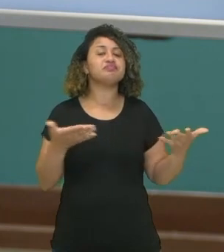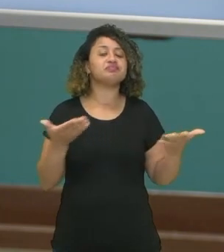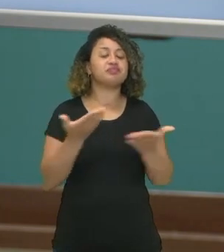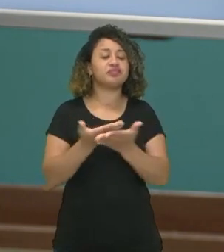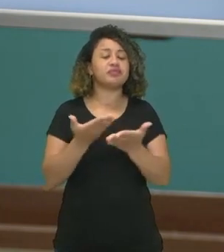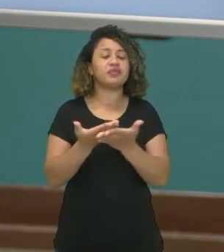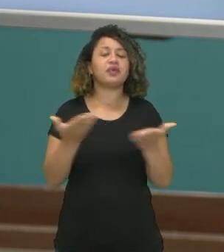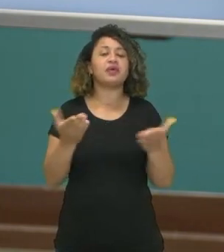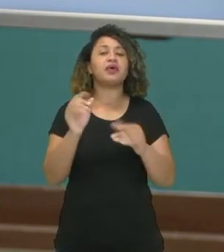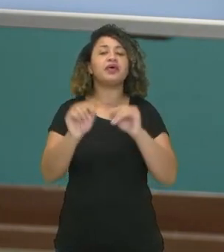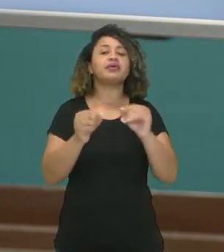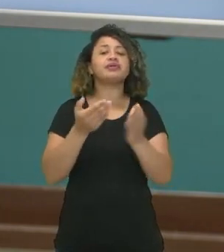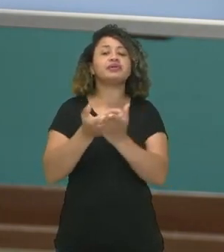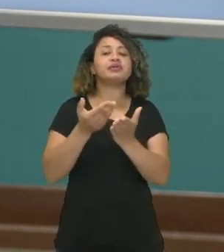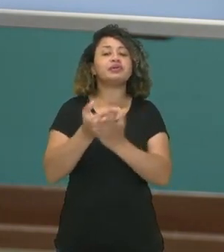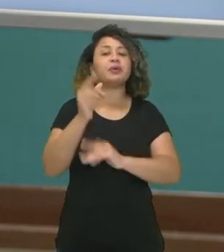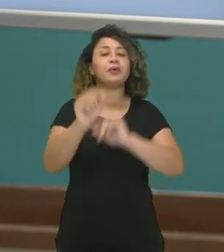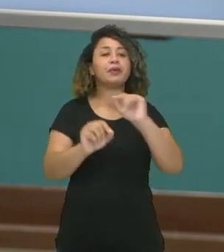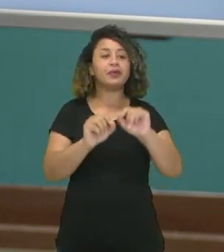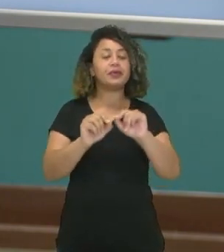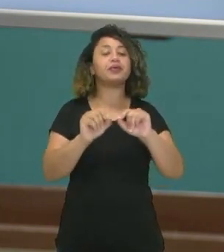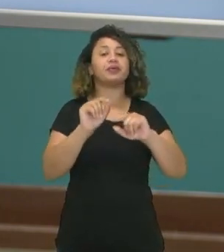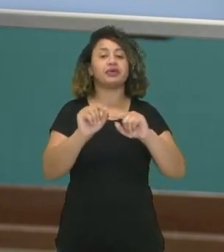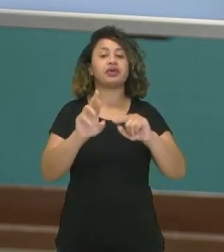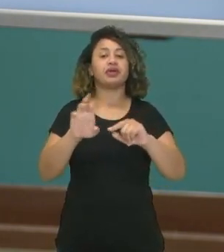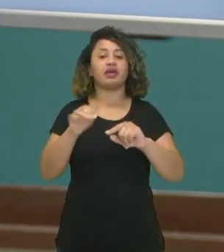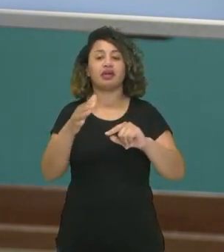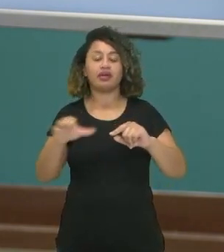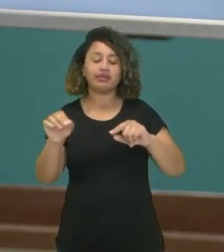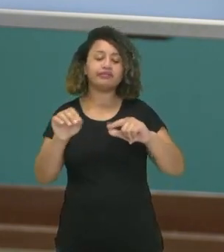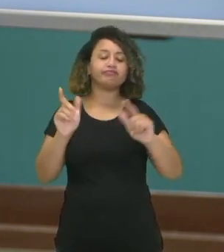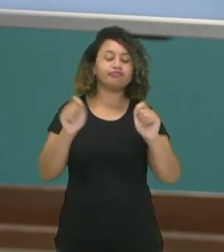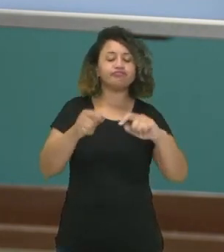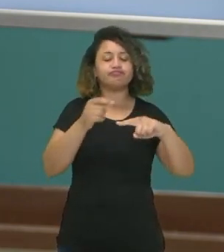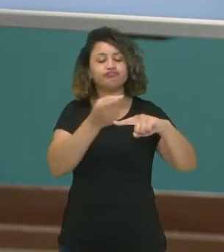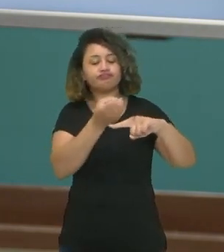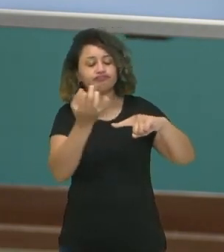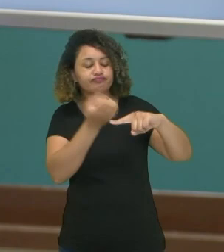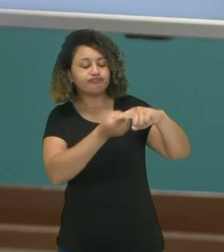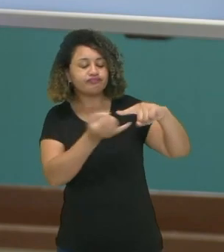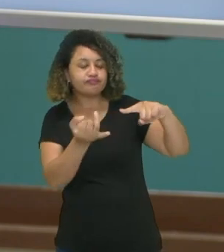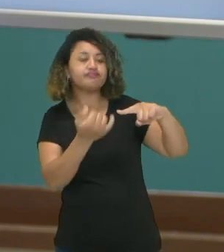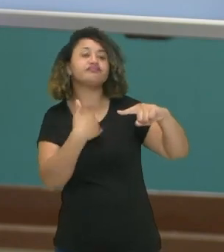Nesta aula nós falamos sobre razão e proporção, especialmente sobre o